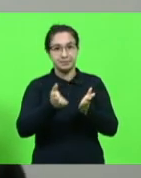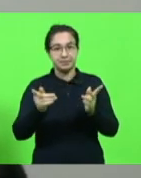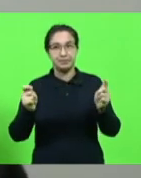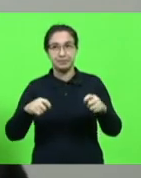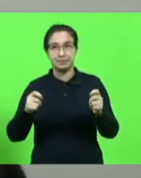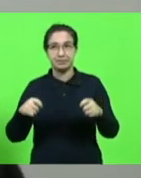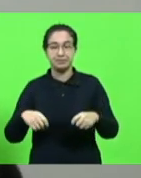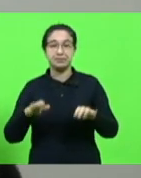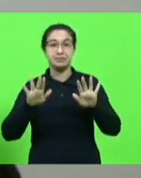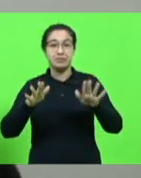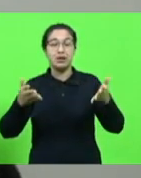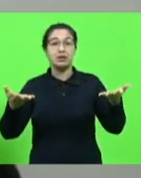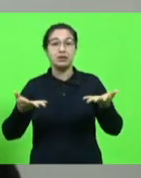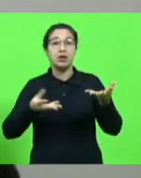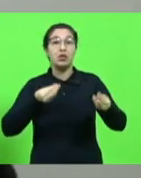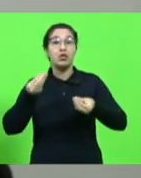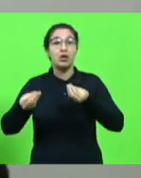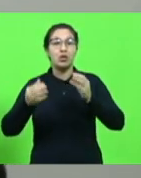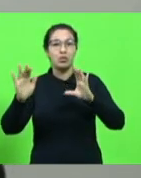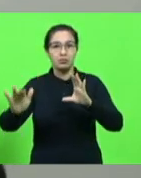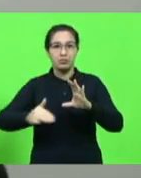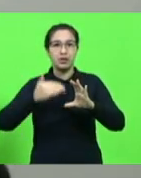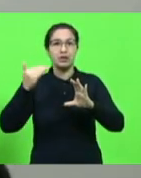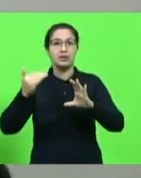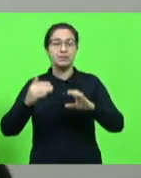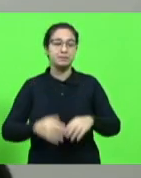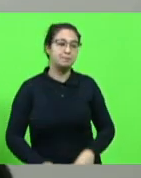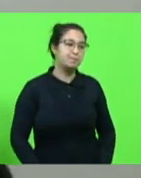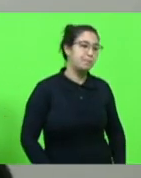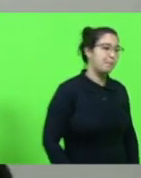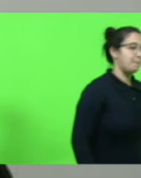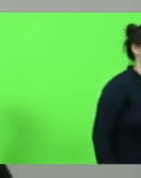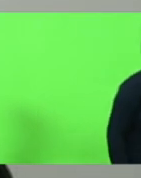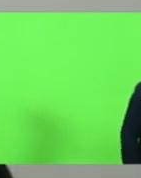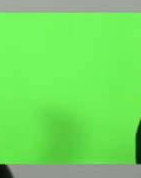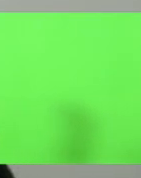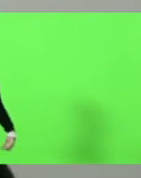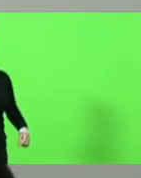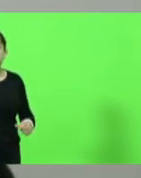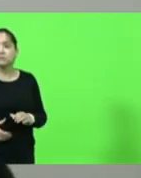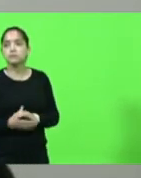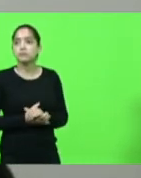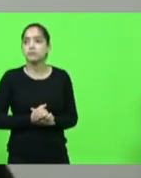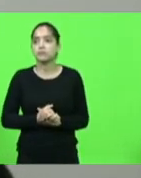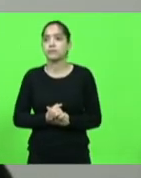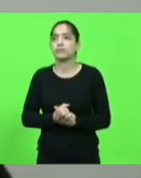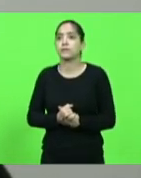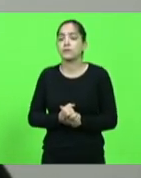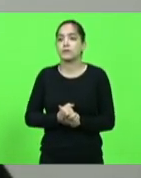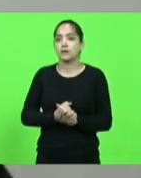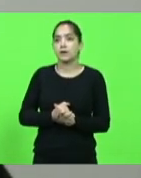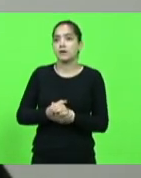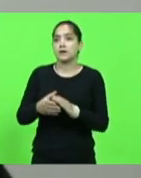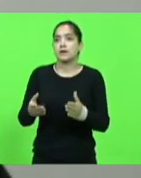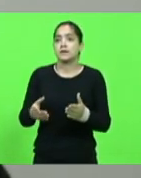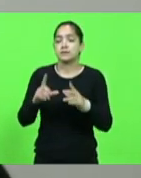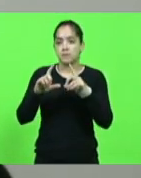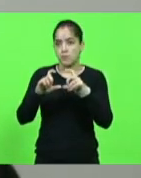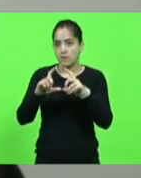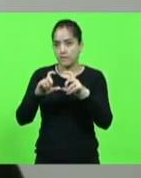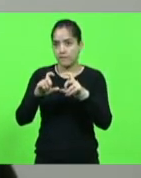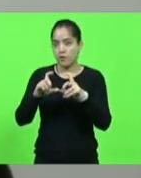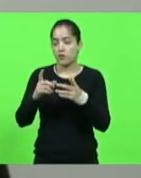que agora acabamos de receber da comunidade uma foto dizendo que